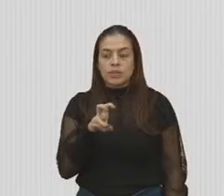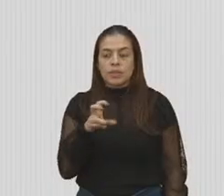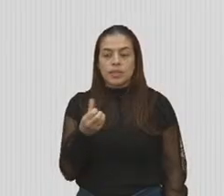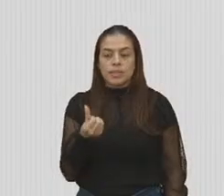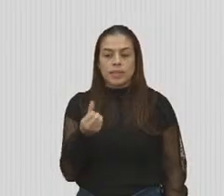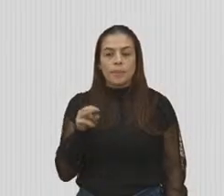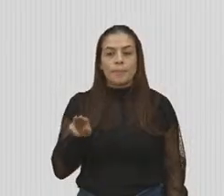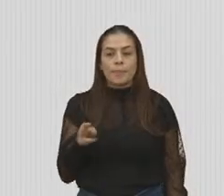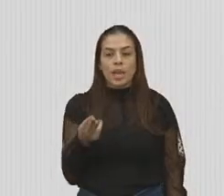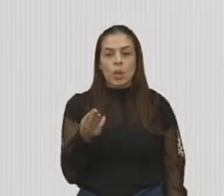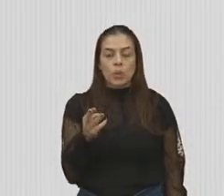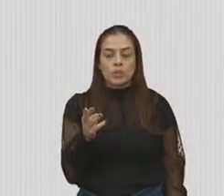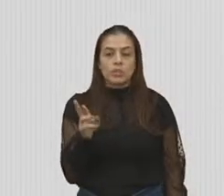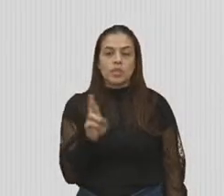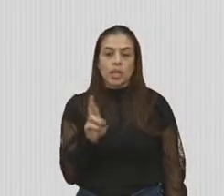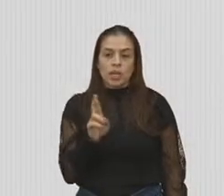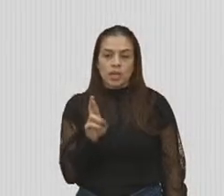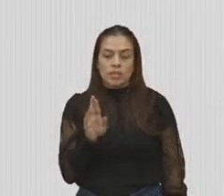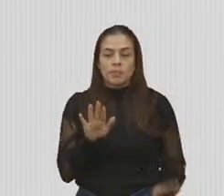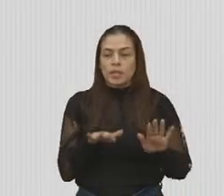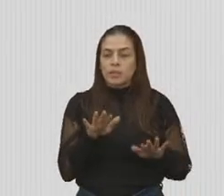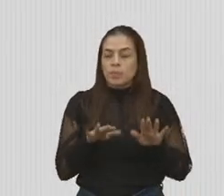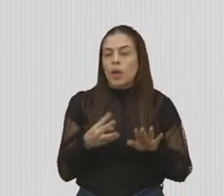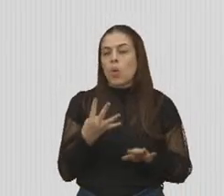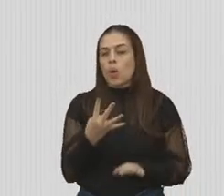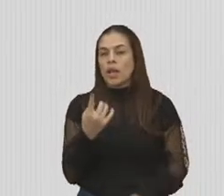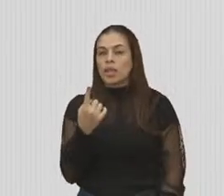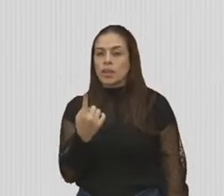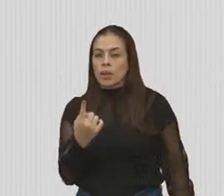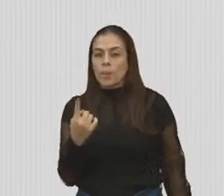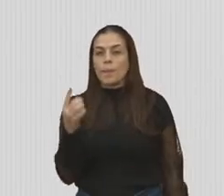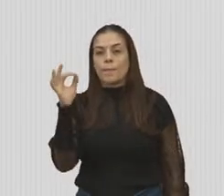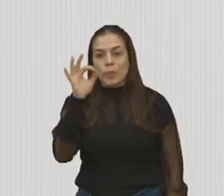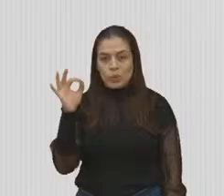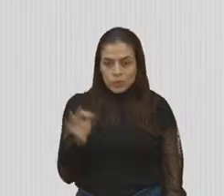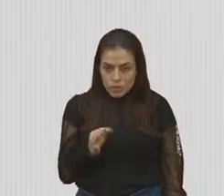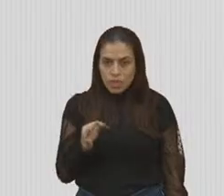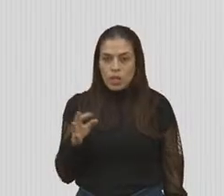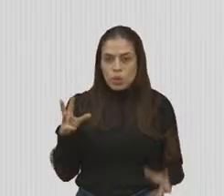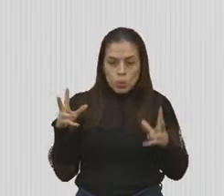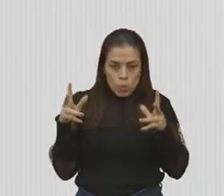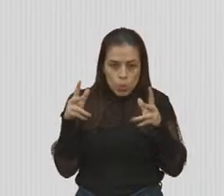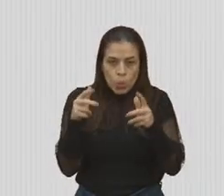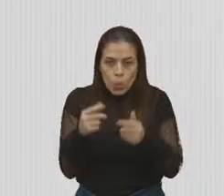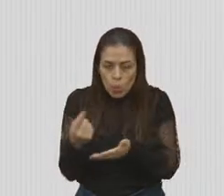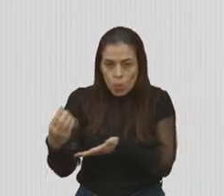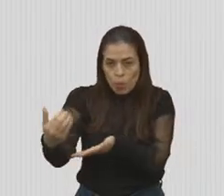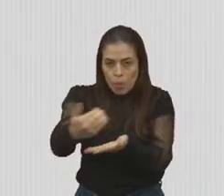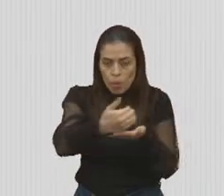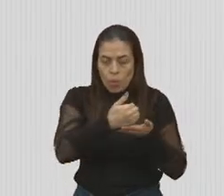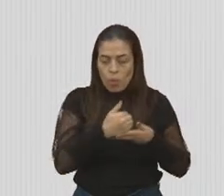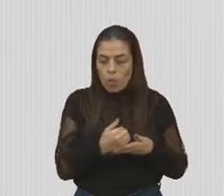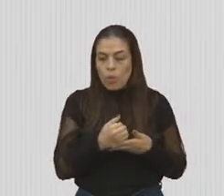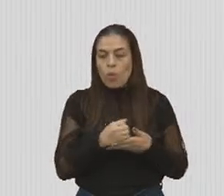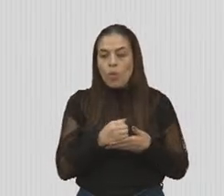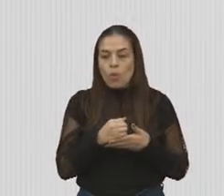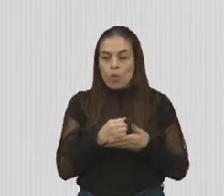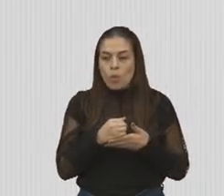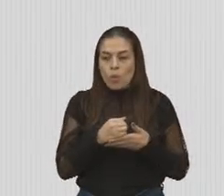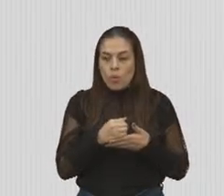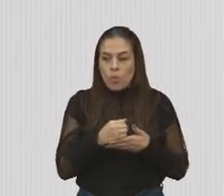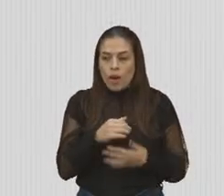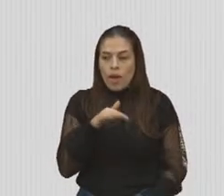356 milhões, em torno de 41% da receita total. O FPM, que é uma transferência da União, é